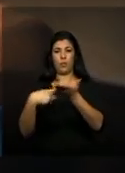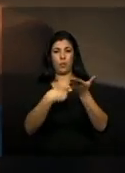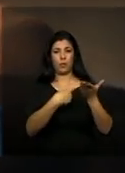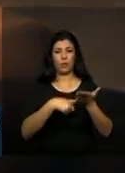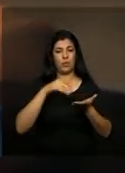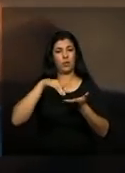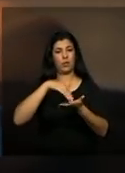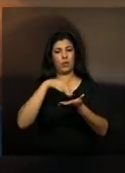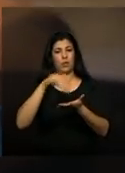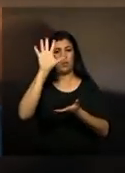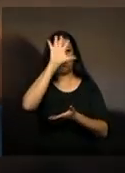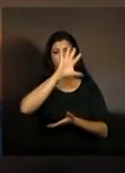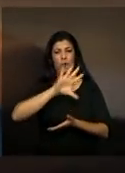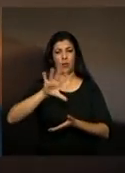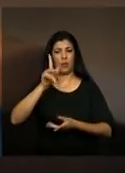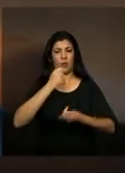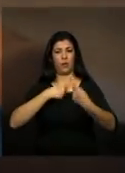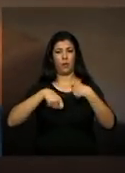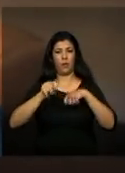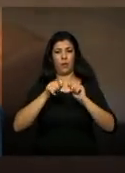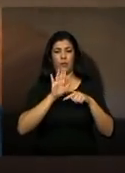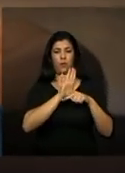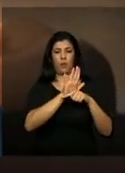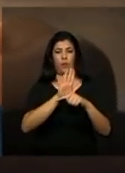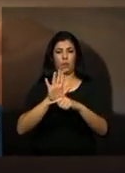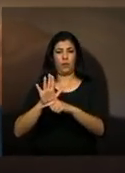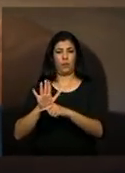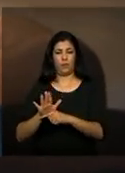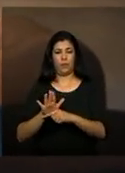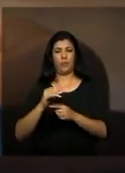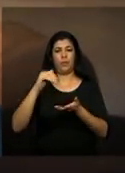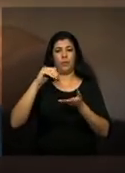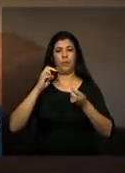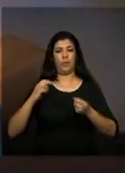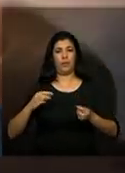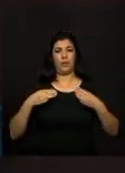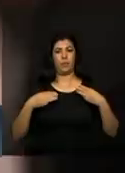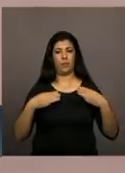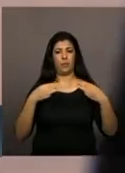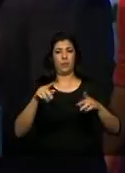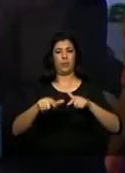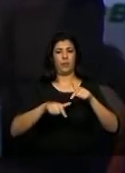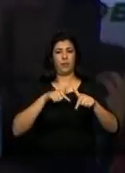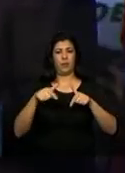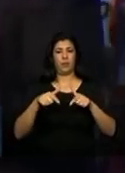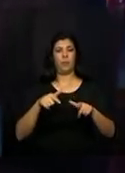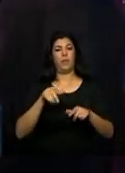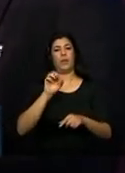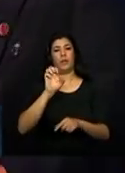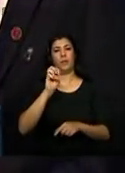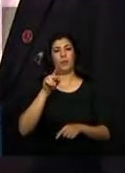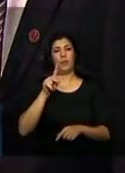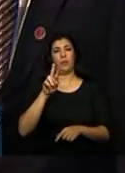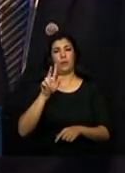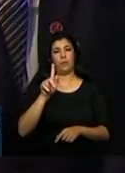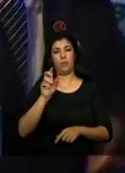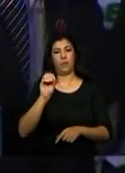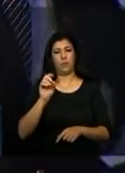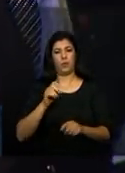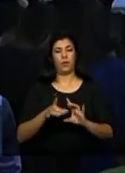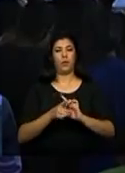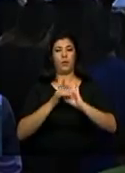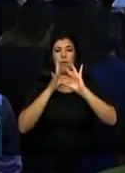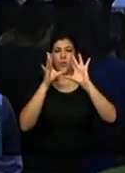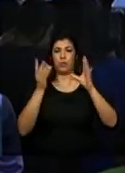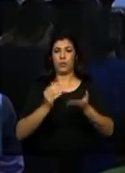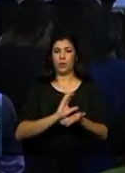Secretaria Nacional de Economia Solidária do Ministério do Trabalho e Emprego disponibilizou